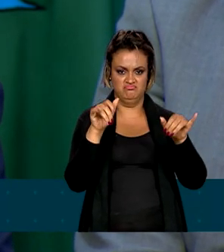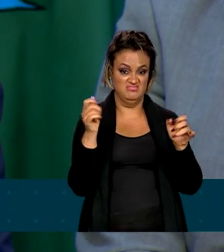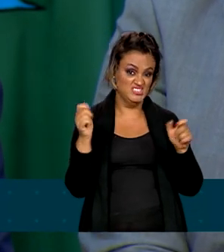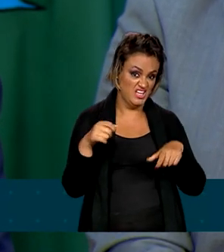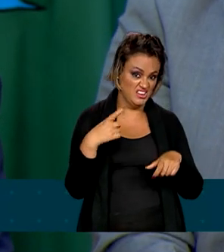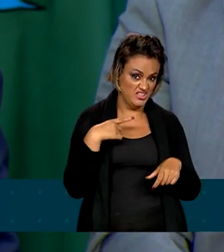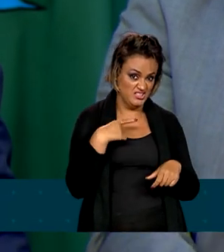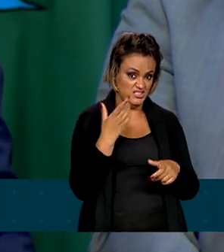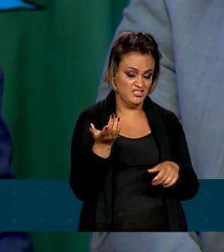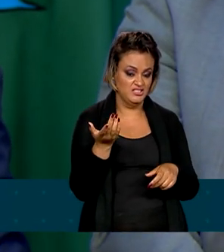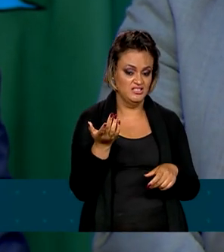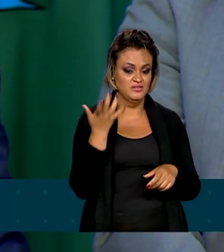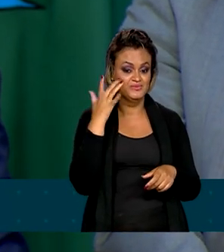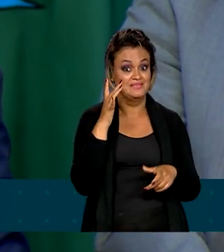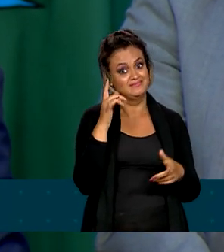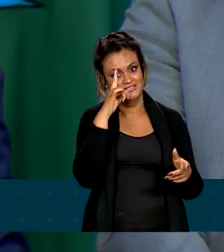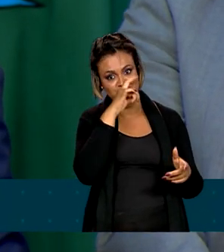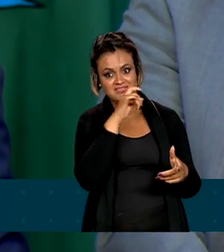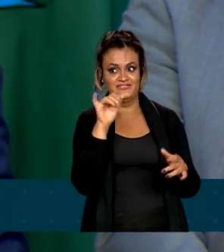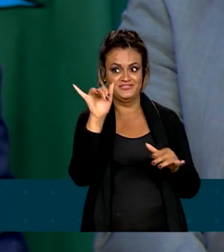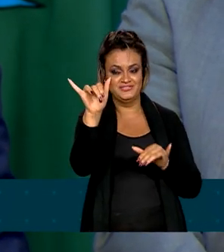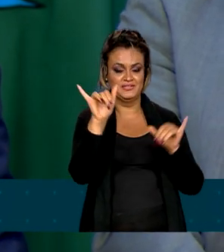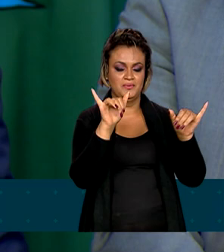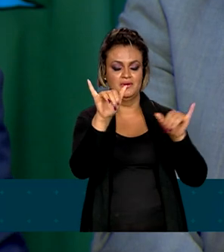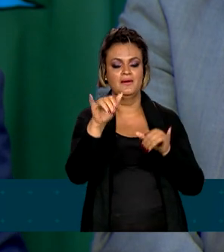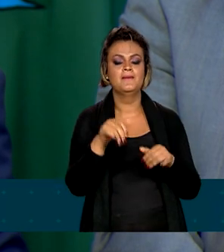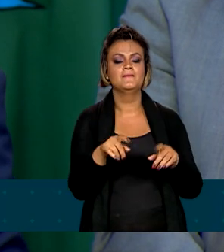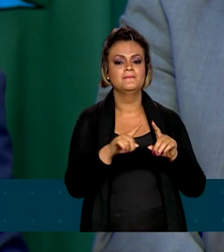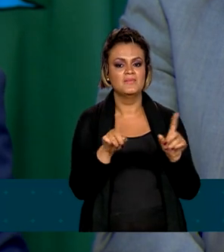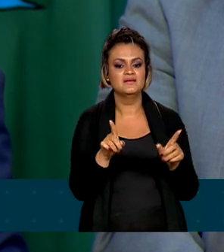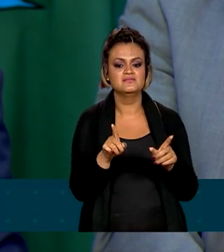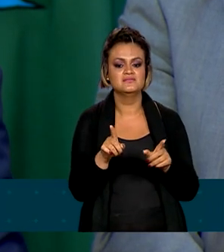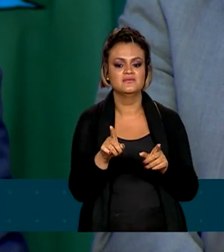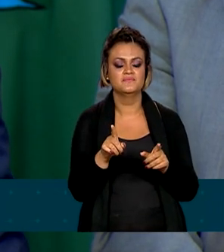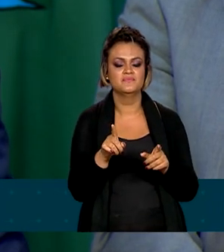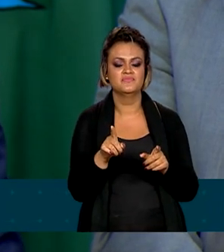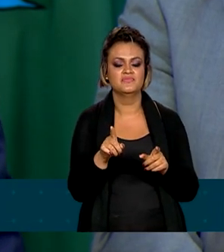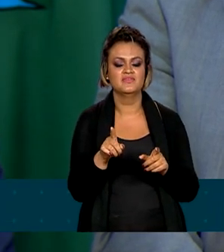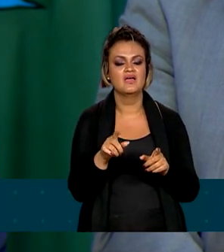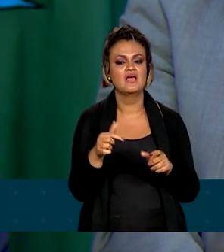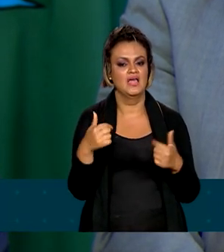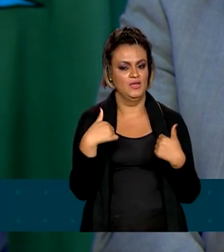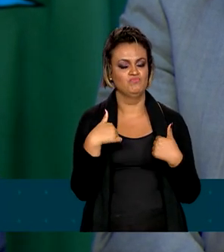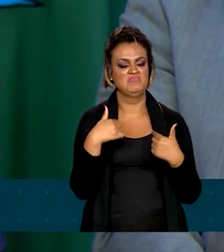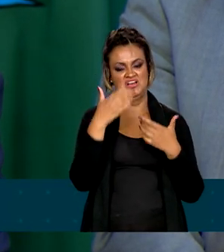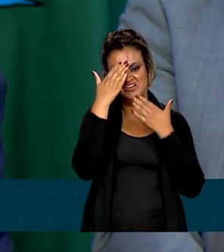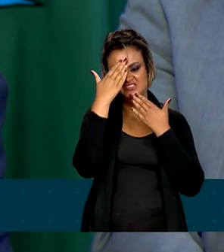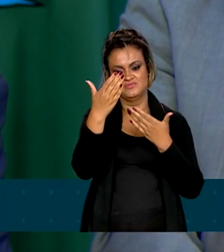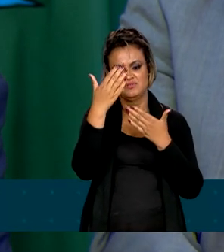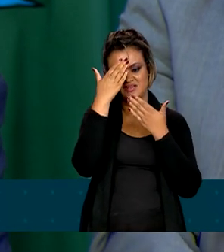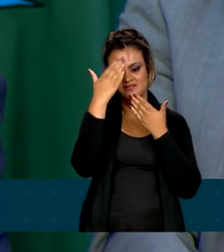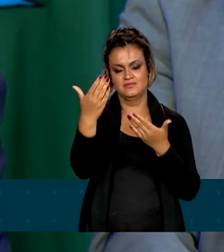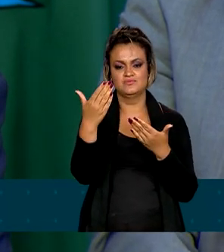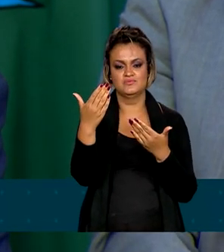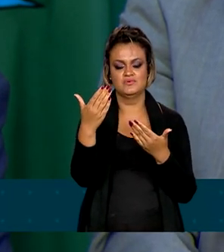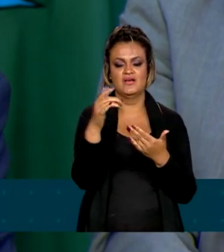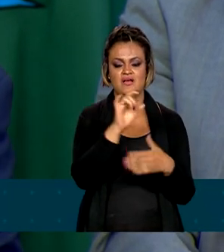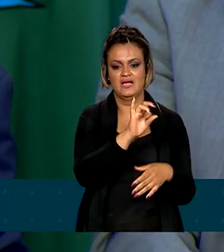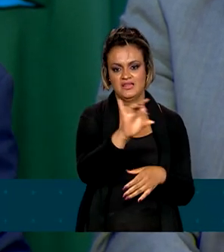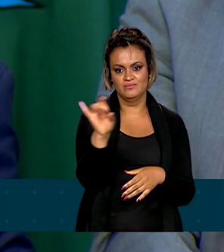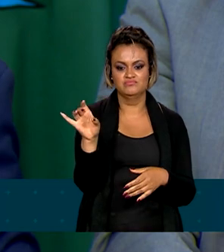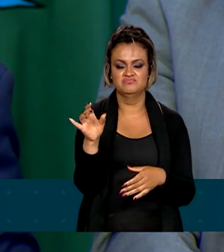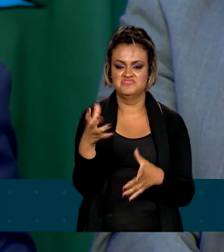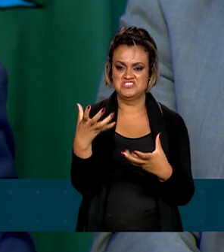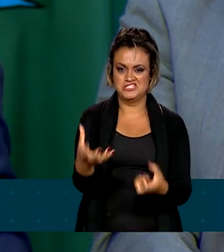vocês voltarem, porque está difícil o avião, mas, de qualquer forma, eu sou muito grato a vocês